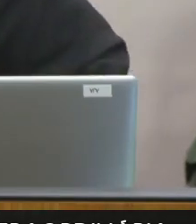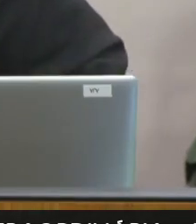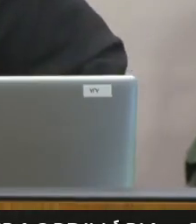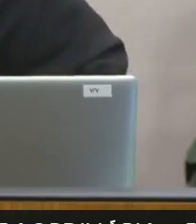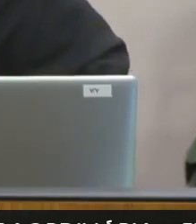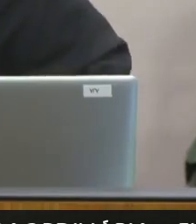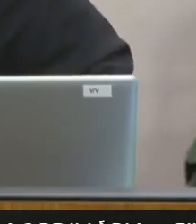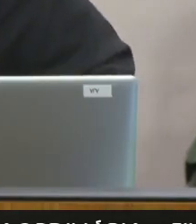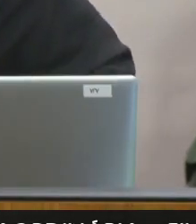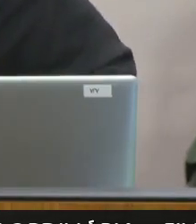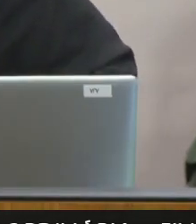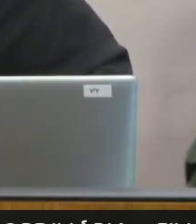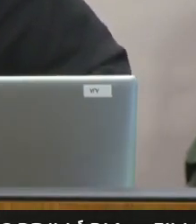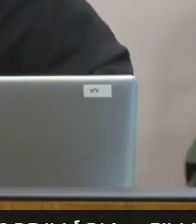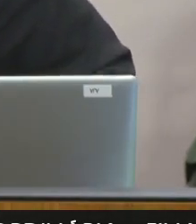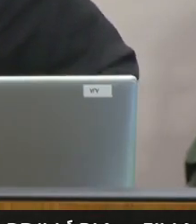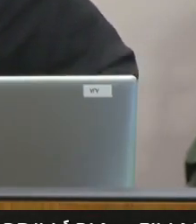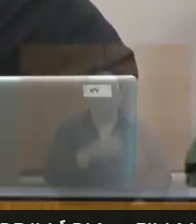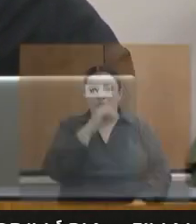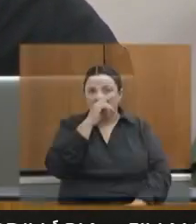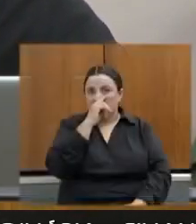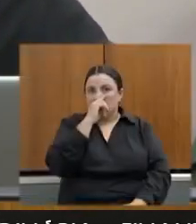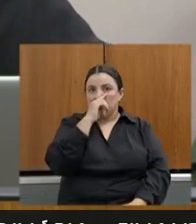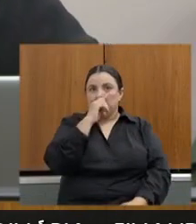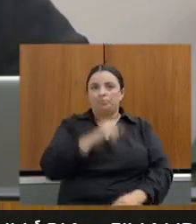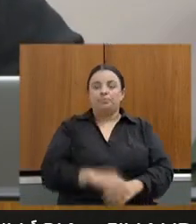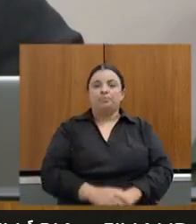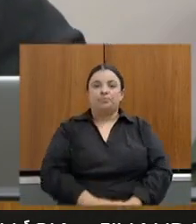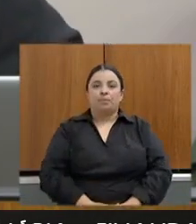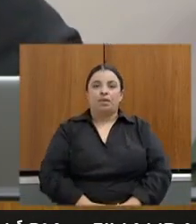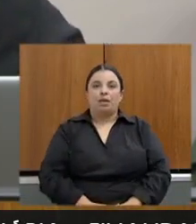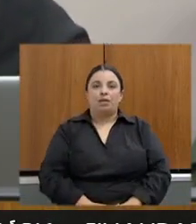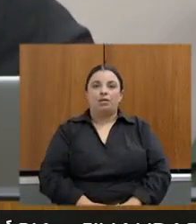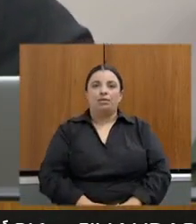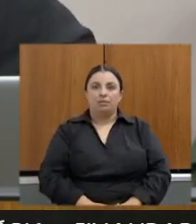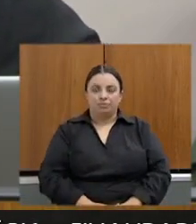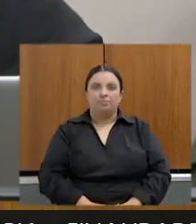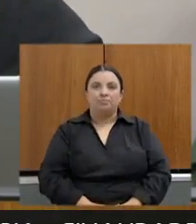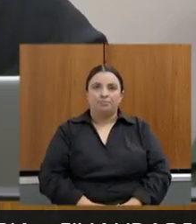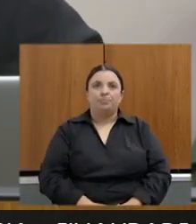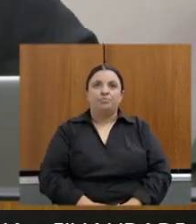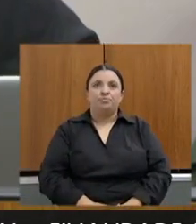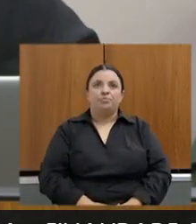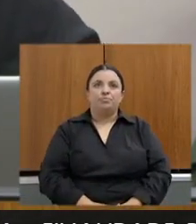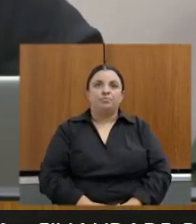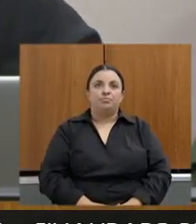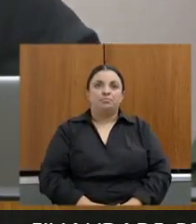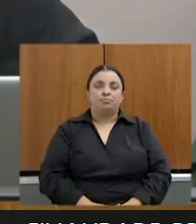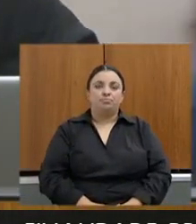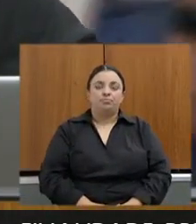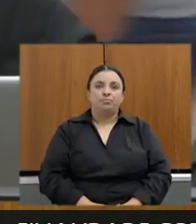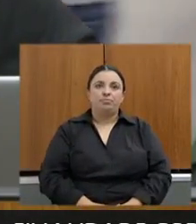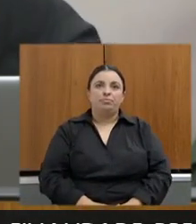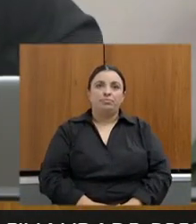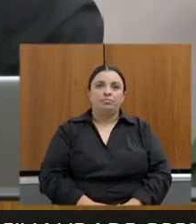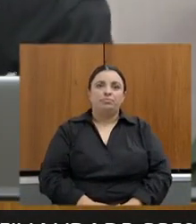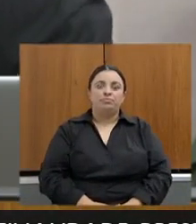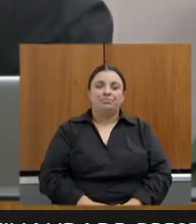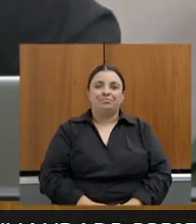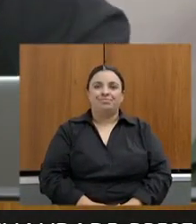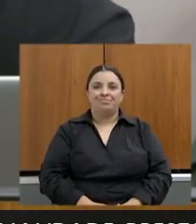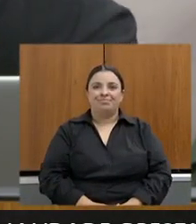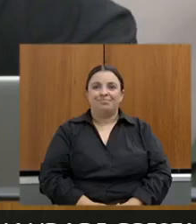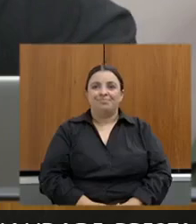hahahahaha a a formalidade manda a gente chamada de senhora também viu essa é só nesse sentido